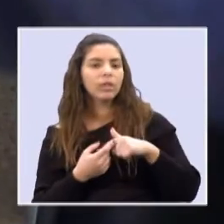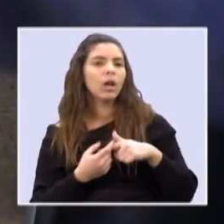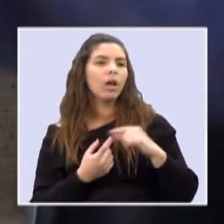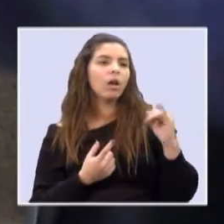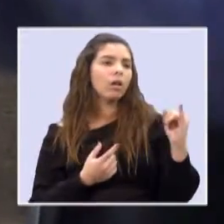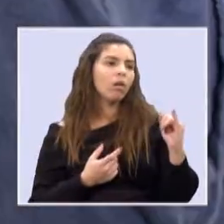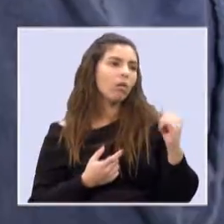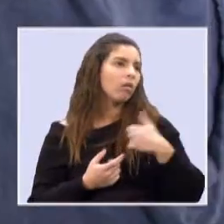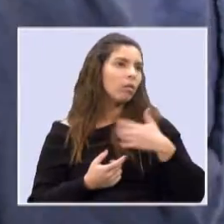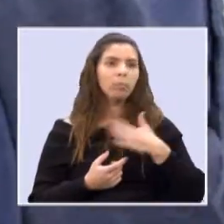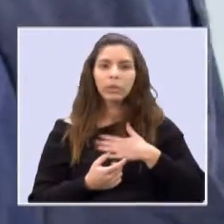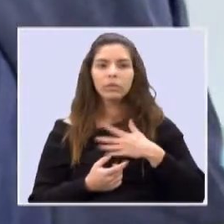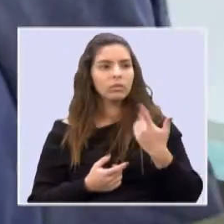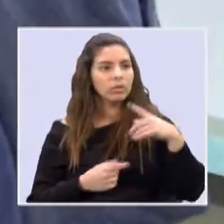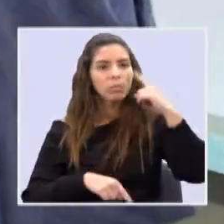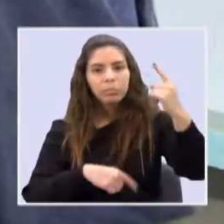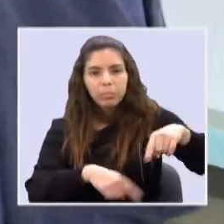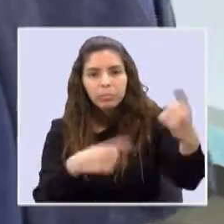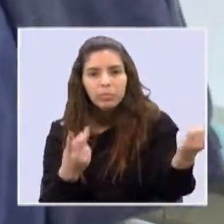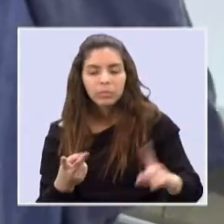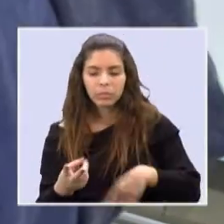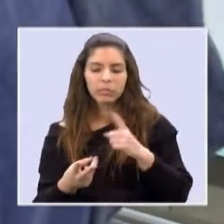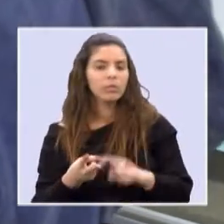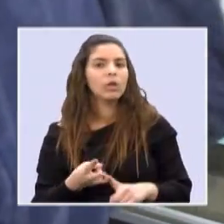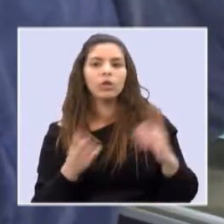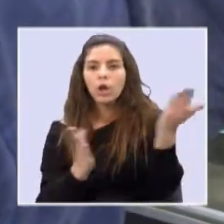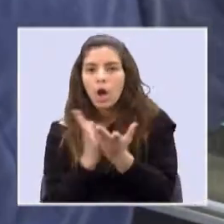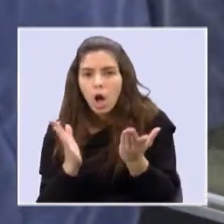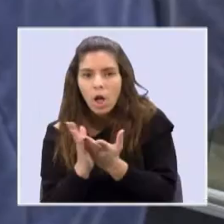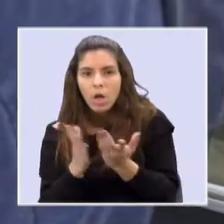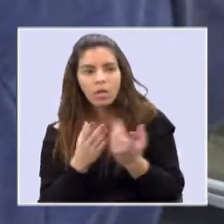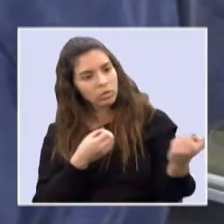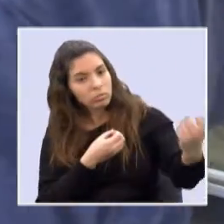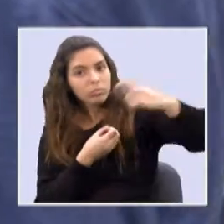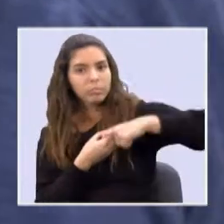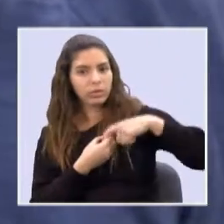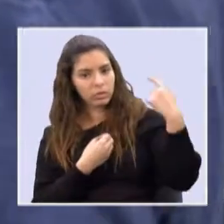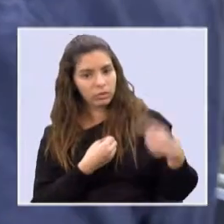instituições públicas, etc., escolas, por exemplo. A existência de estruturas locais que